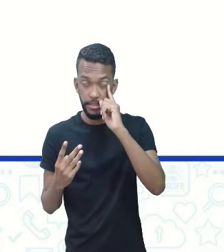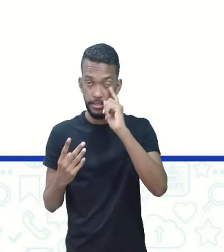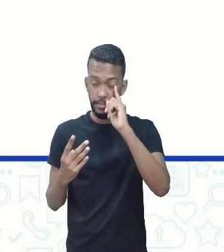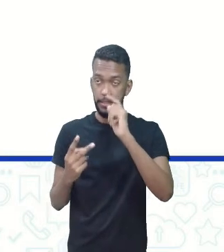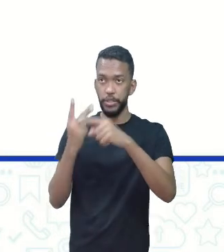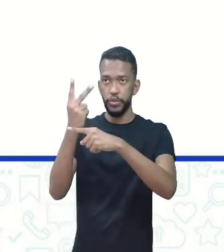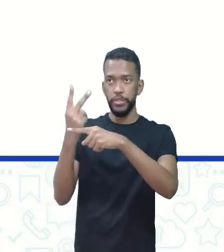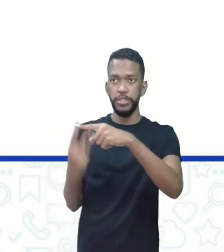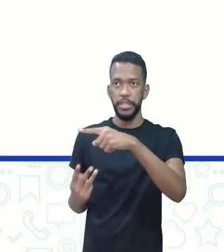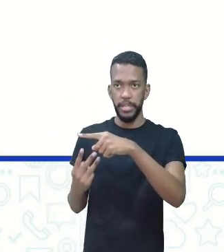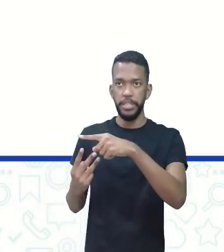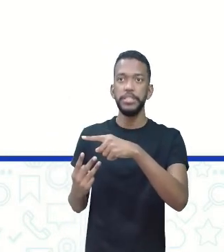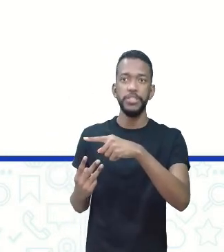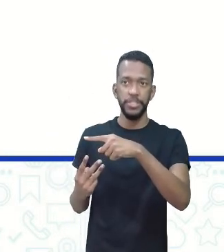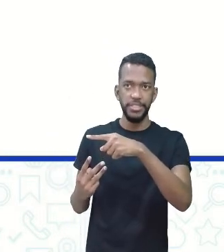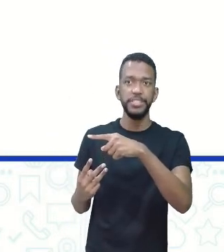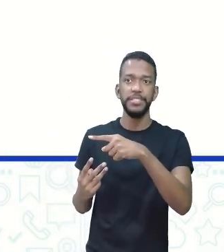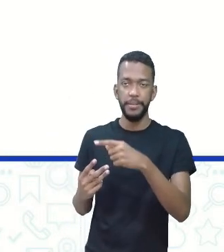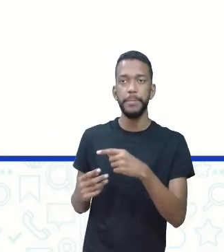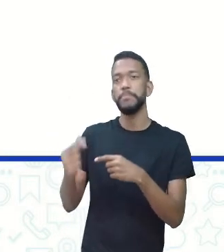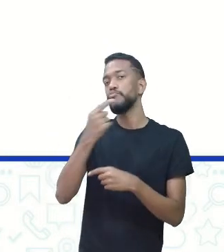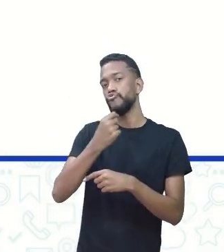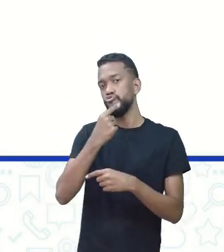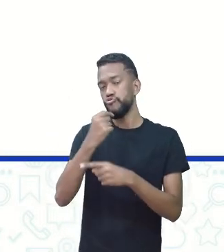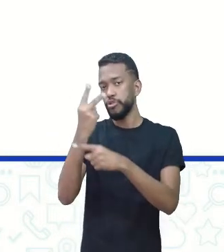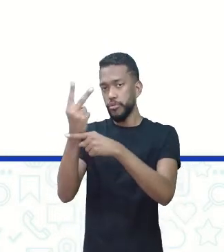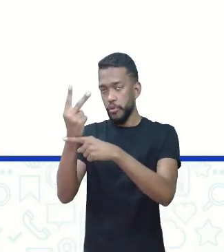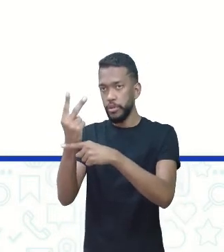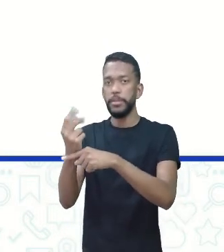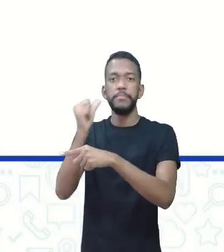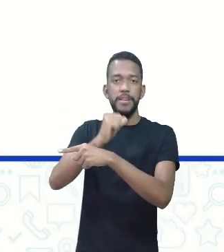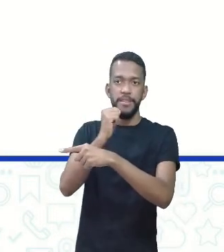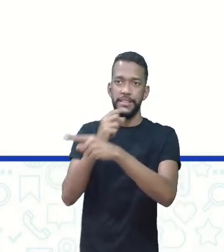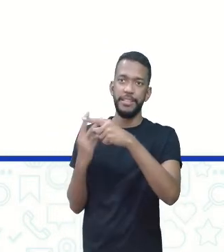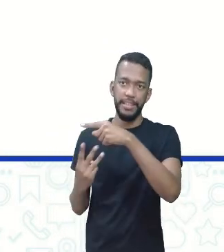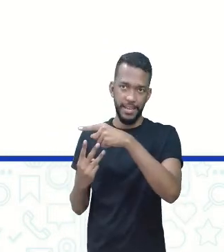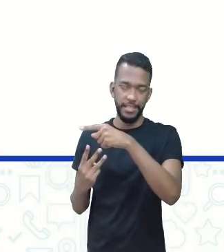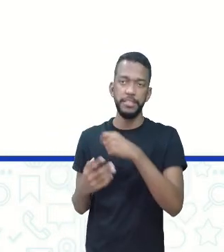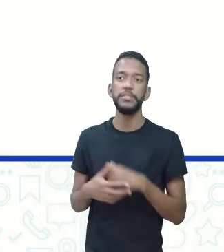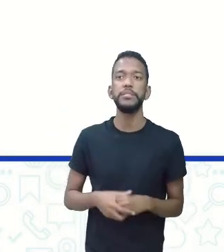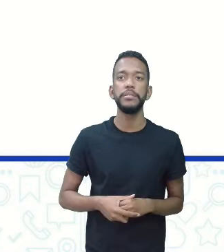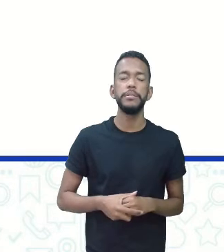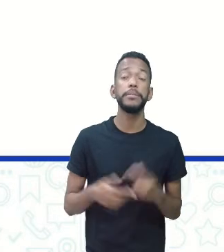2 meninos a cada 3 meninas. Então, eu posso fazer a representação desse jeito.